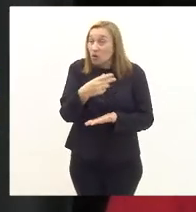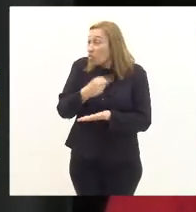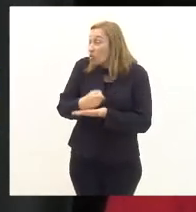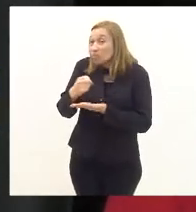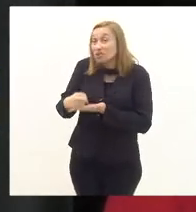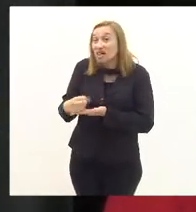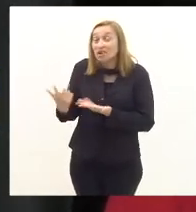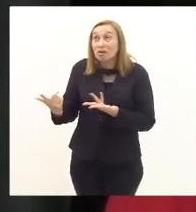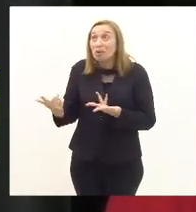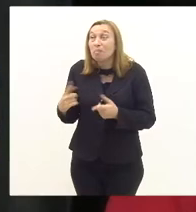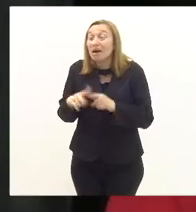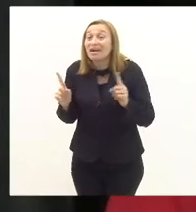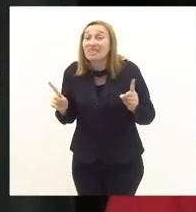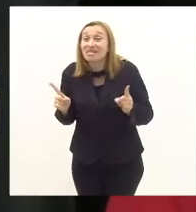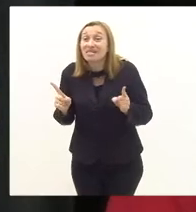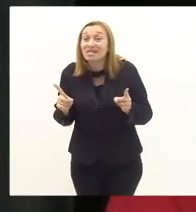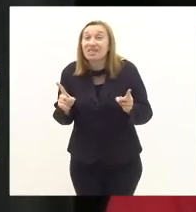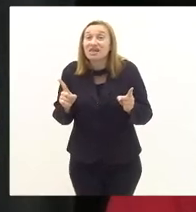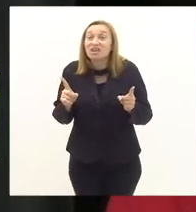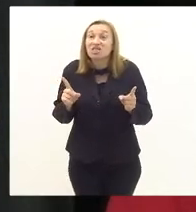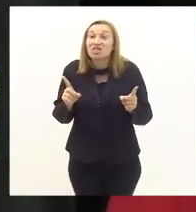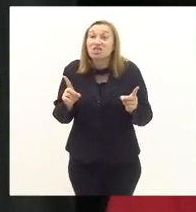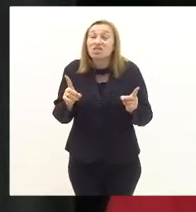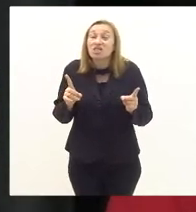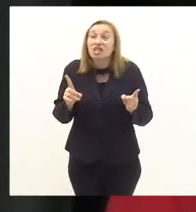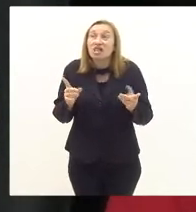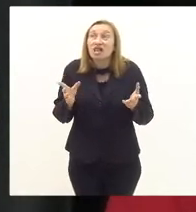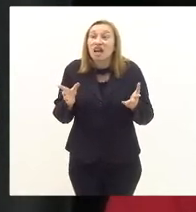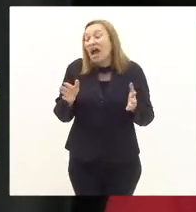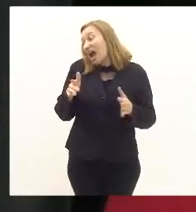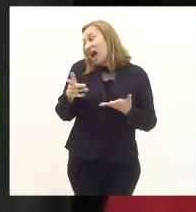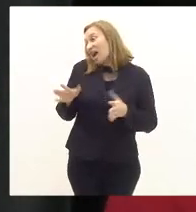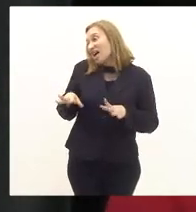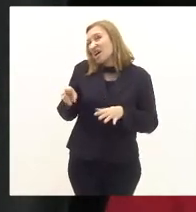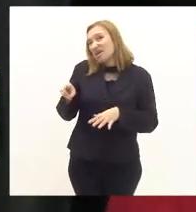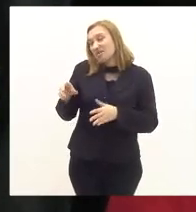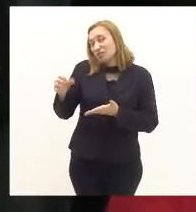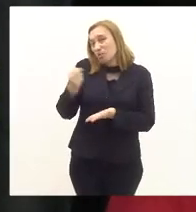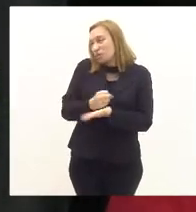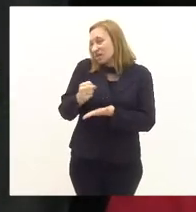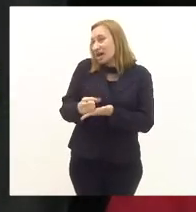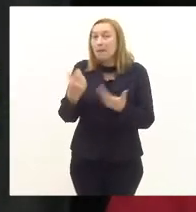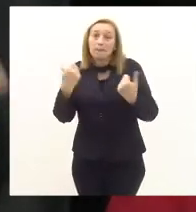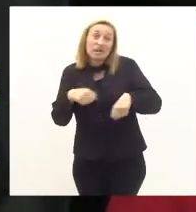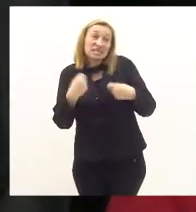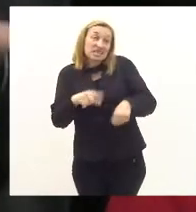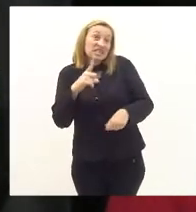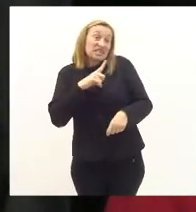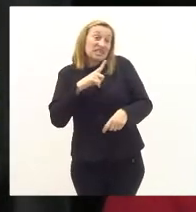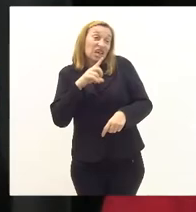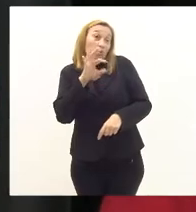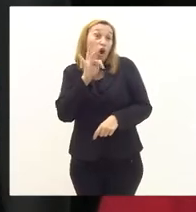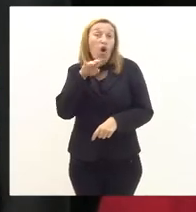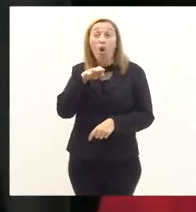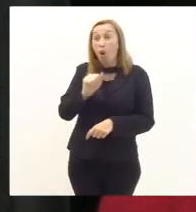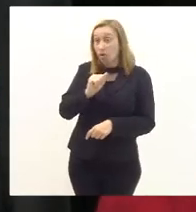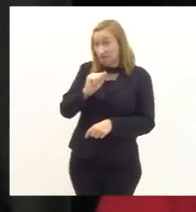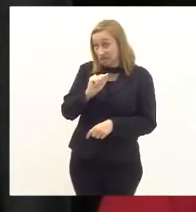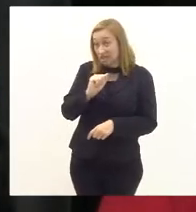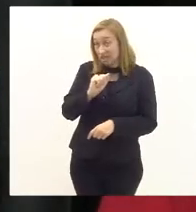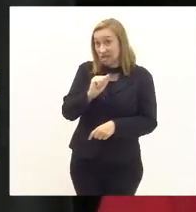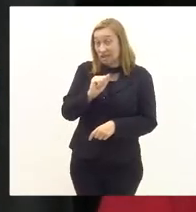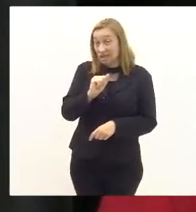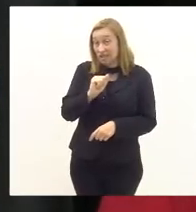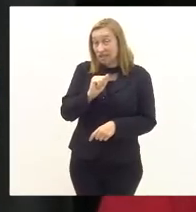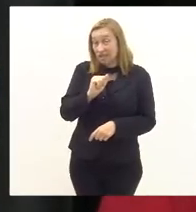se... É proforme. Vamos contratar porque a gente precisa de ter uma cota de